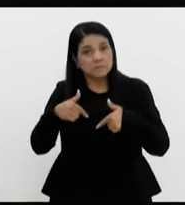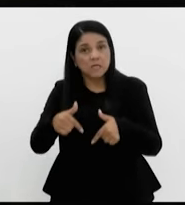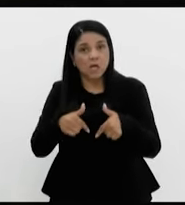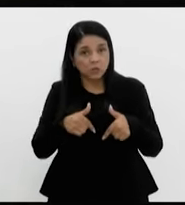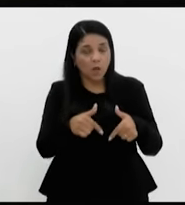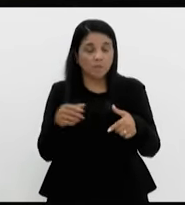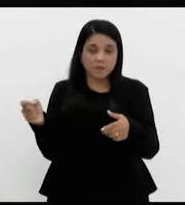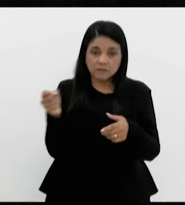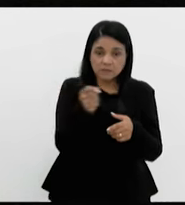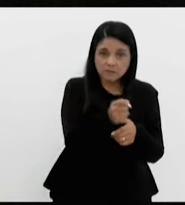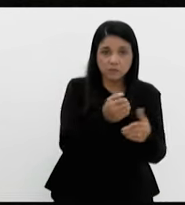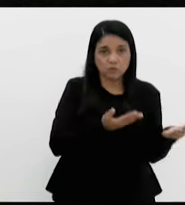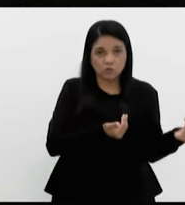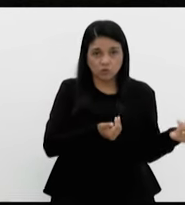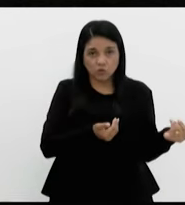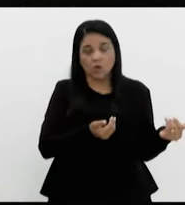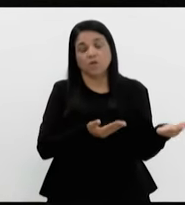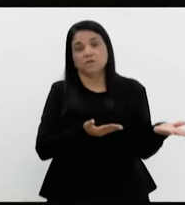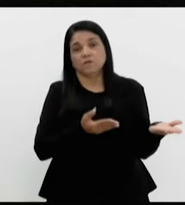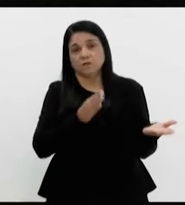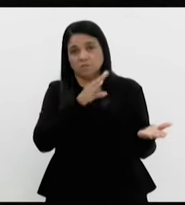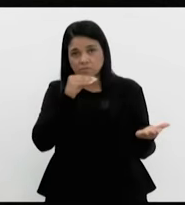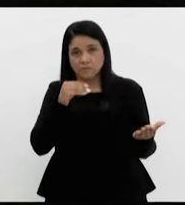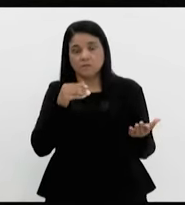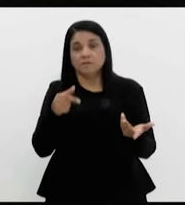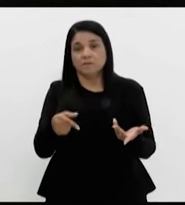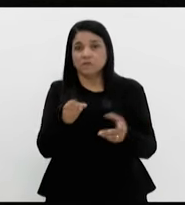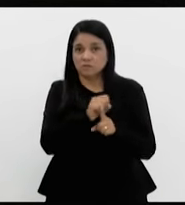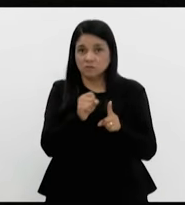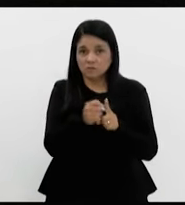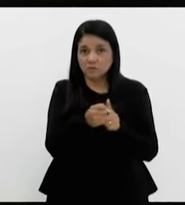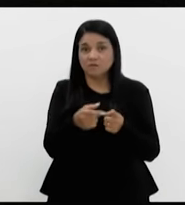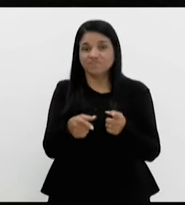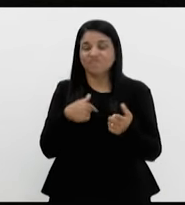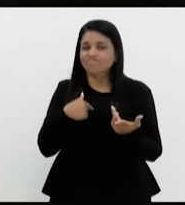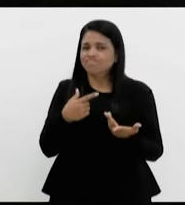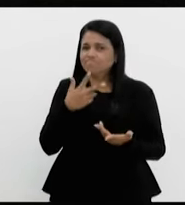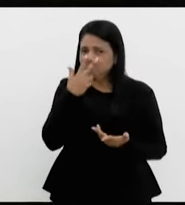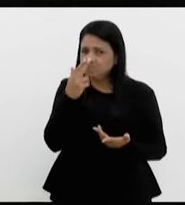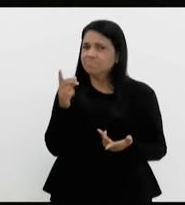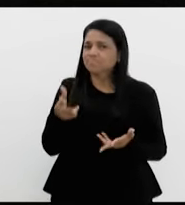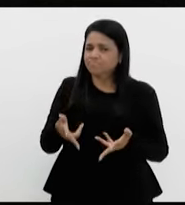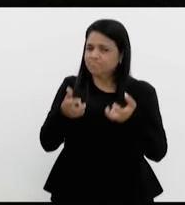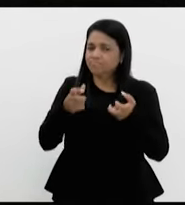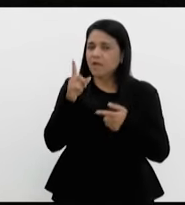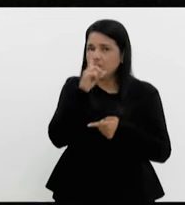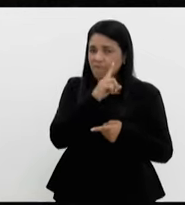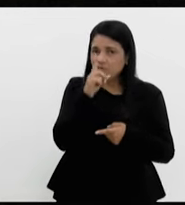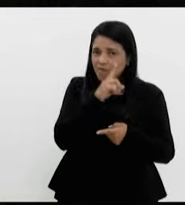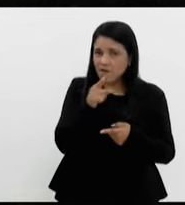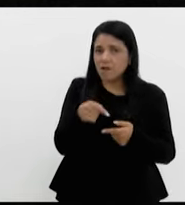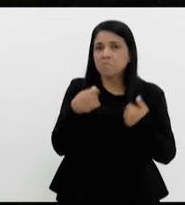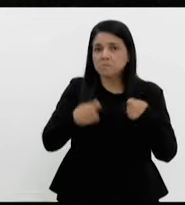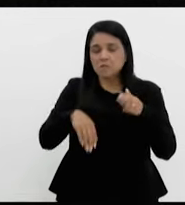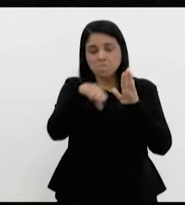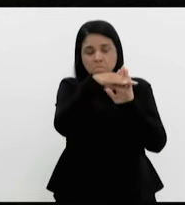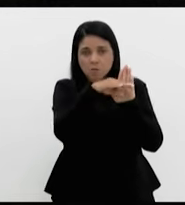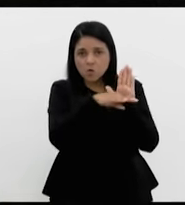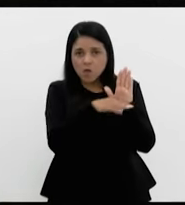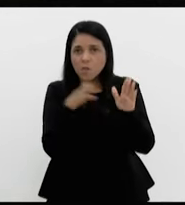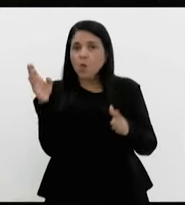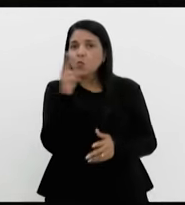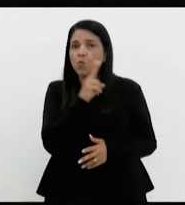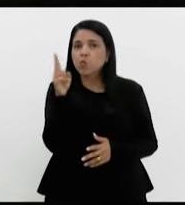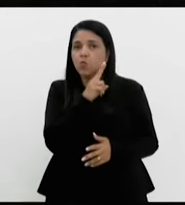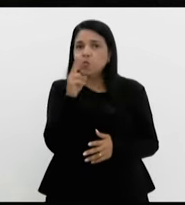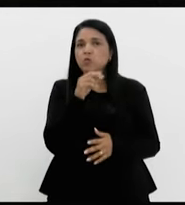na sociedade. Então, obviamente, a gente está vendo que algo está falhando e que a gente precisa desse programa urgente no